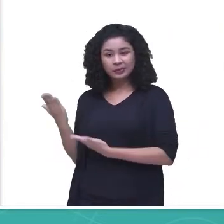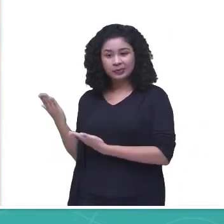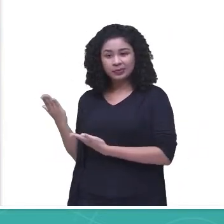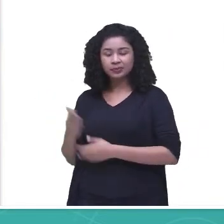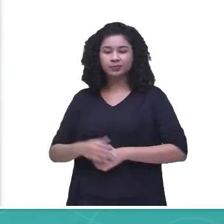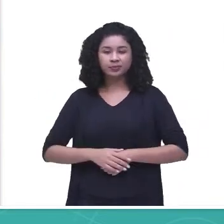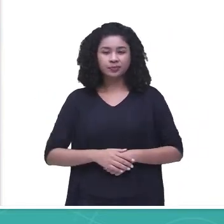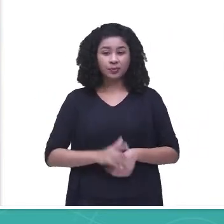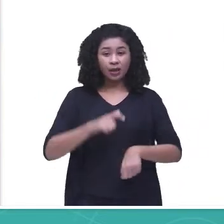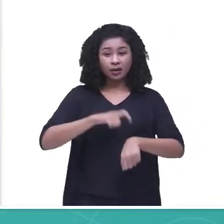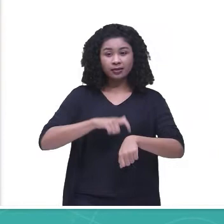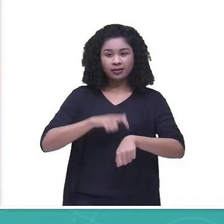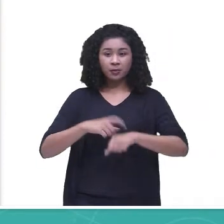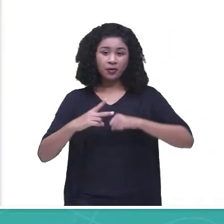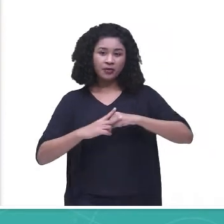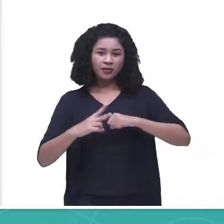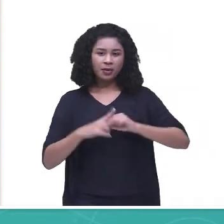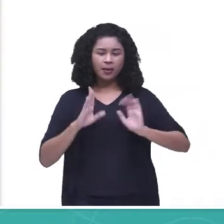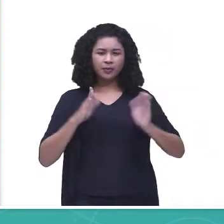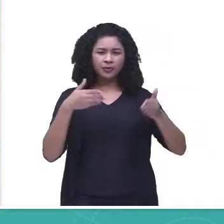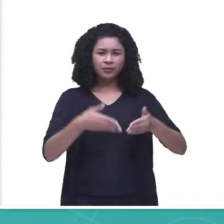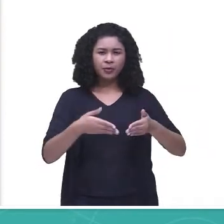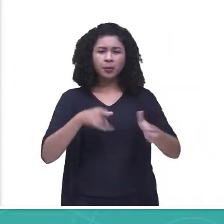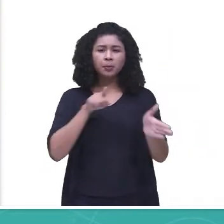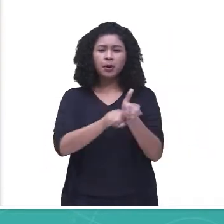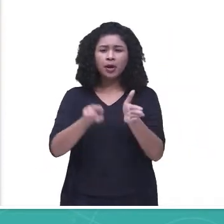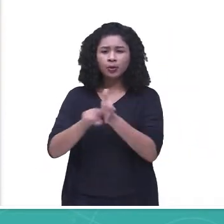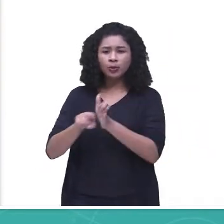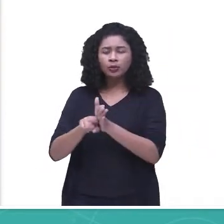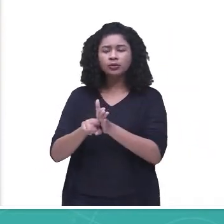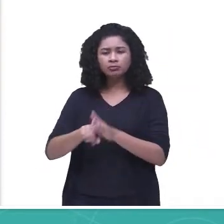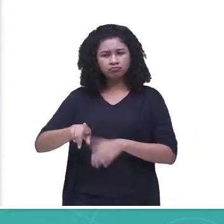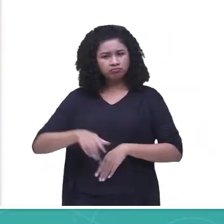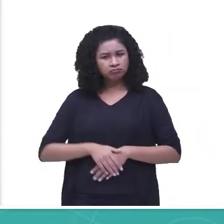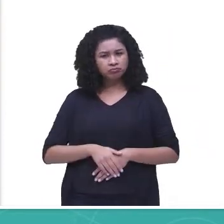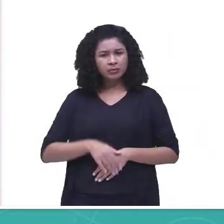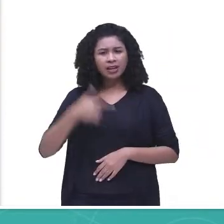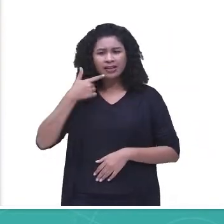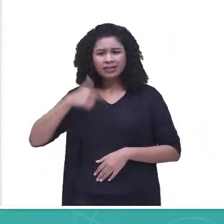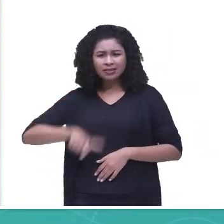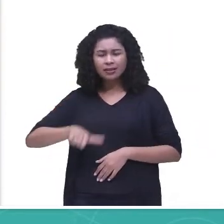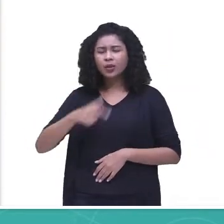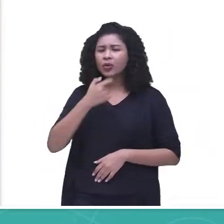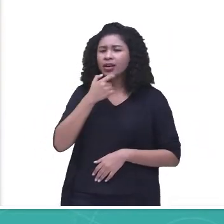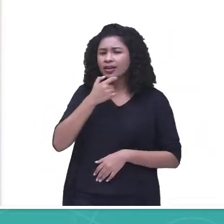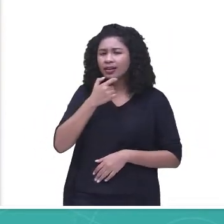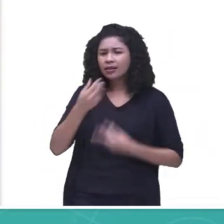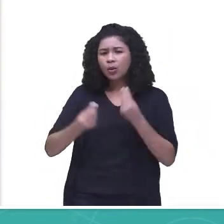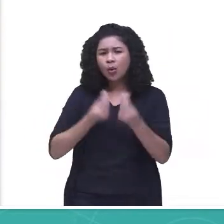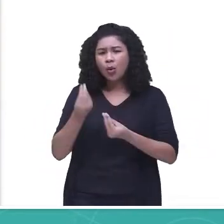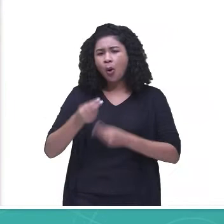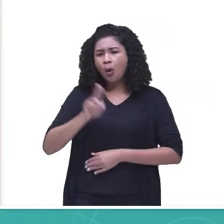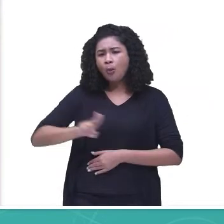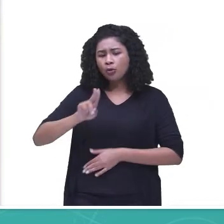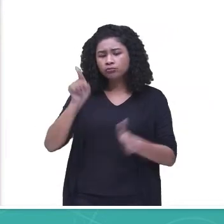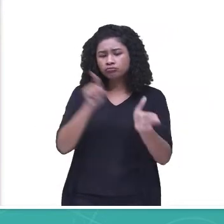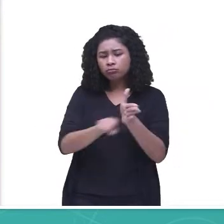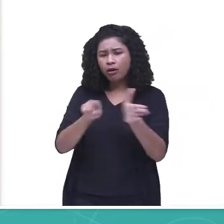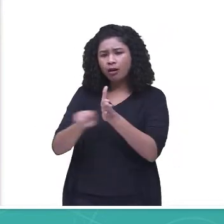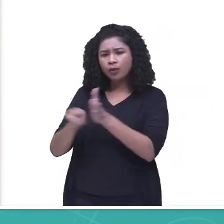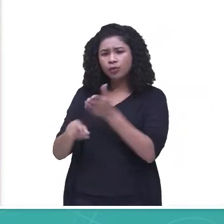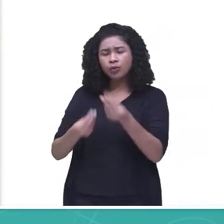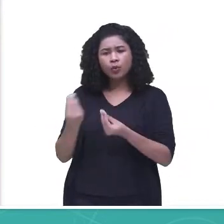agora para as perguntas. Como é que a gente faz perguntas em língua inglesa nesse tempo verbal aí no The Simple Present? Né? O